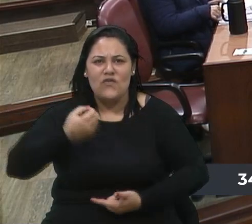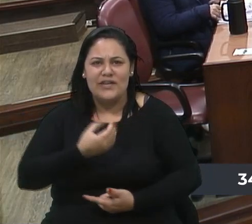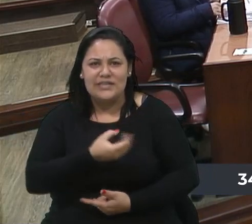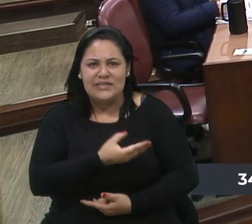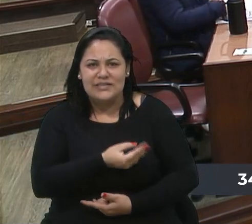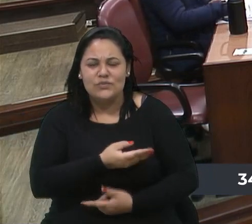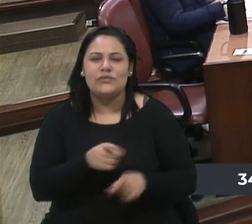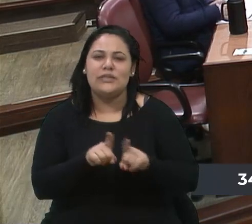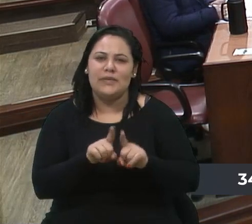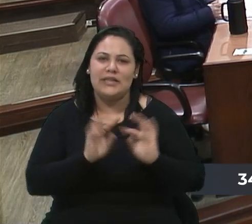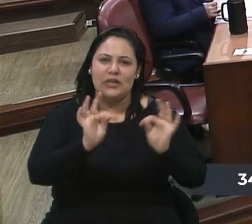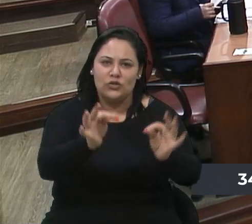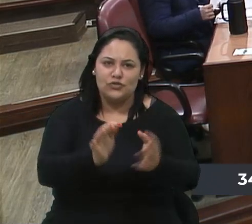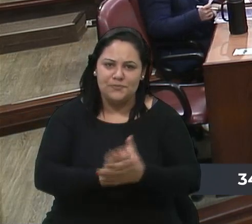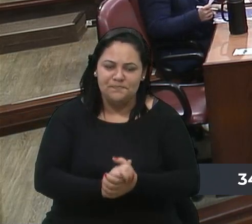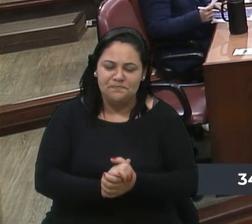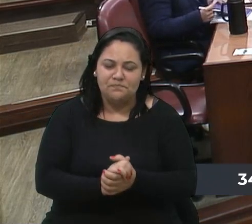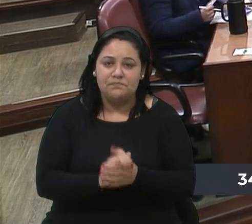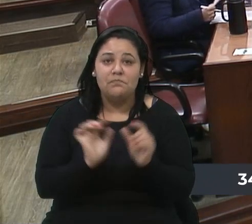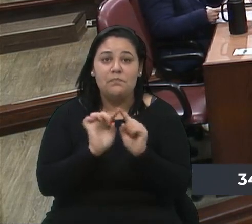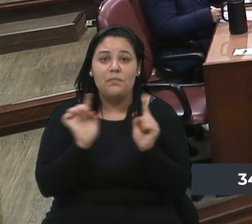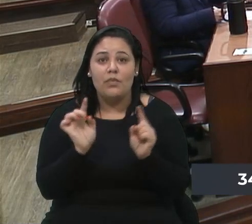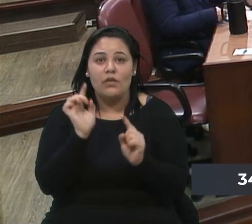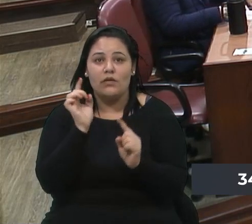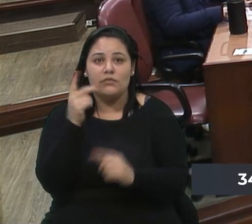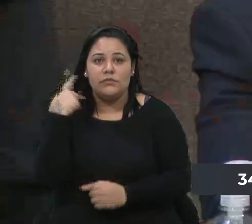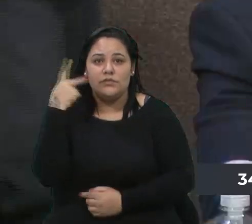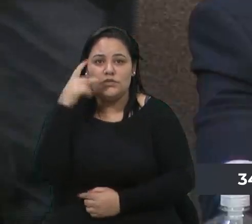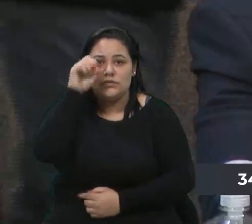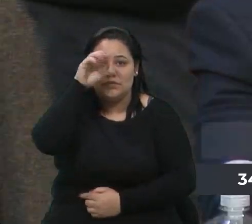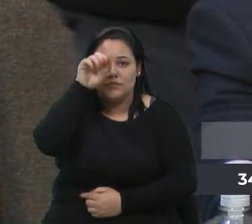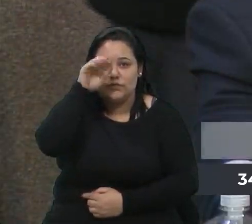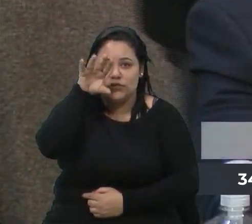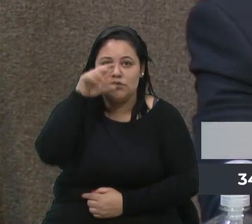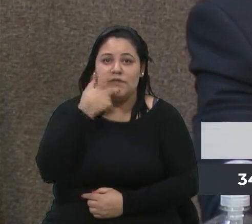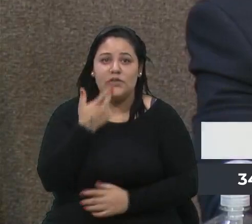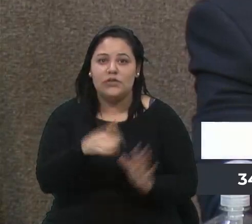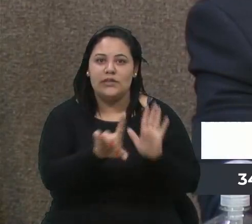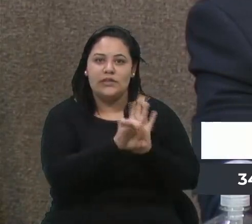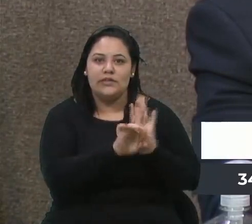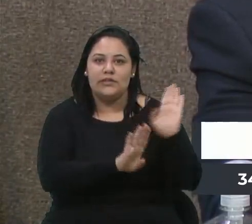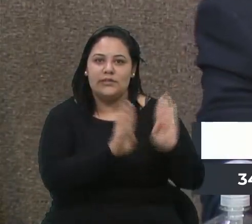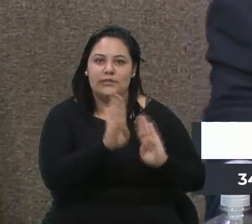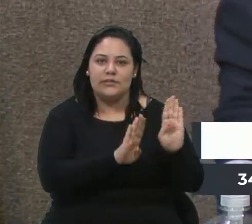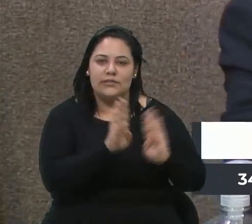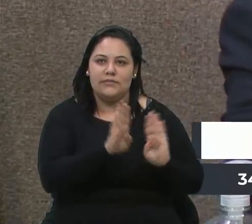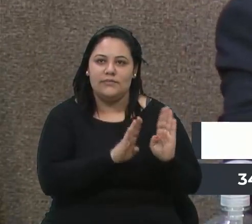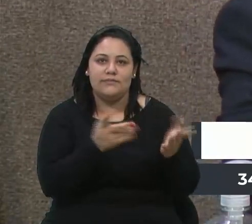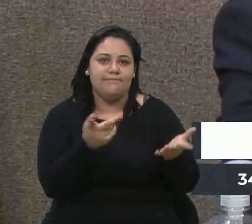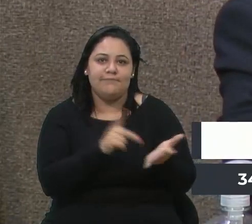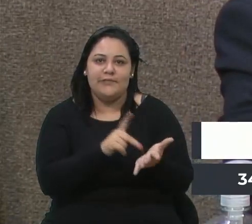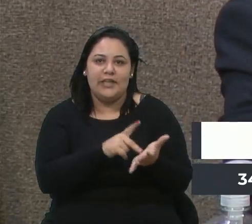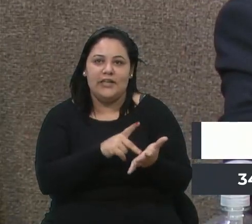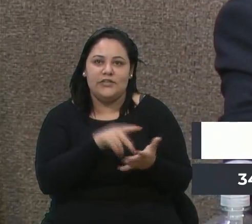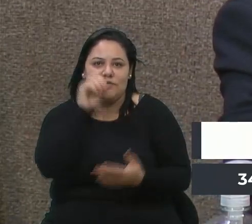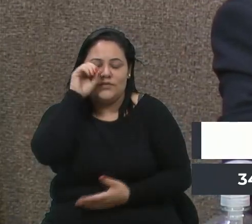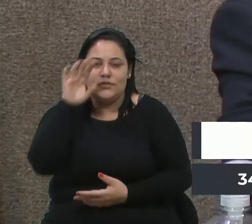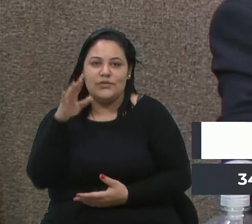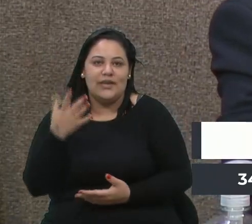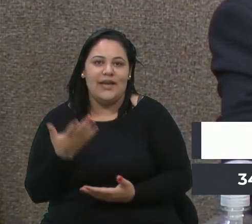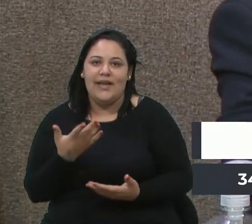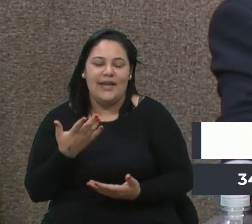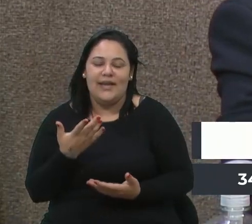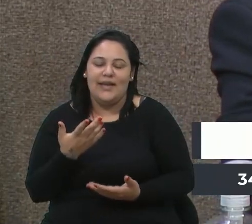inovação também. Mas, assim, o vereador Fiuza falou sobre a lei das licitações, né? De fato, vereador Fiuza, é